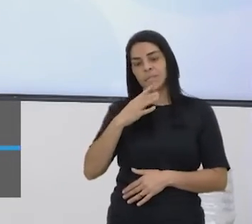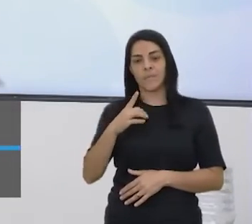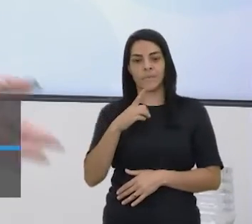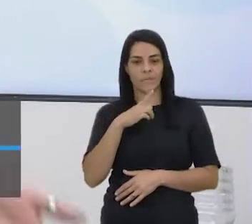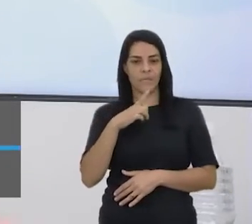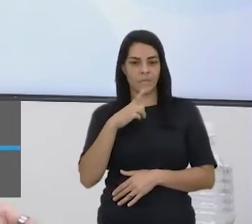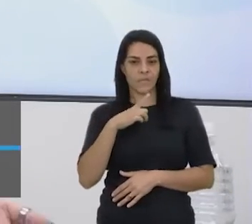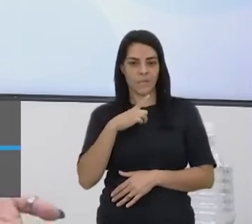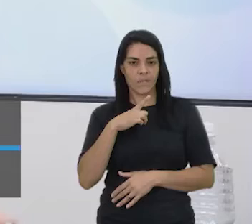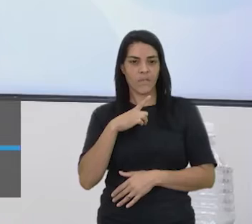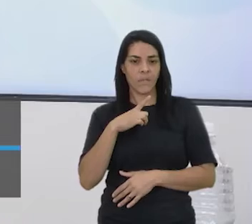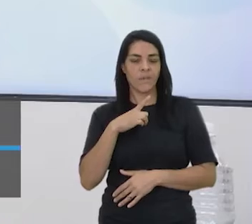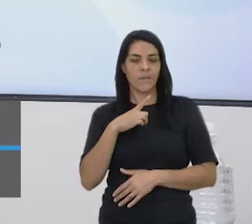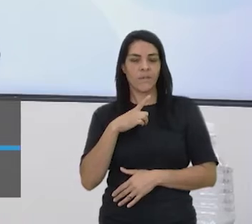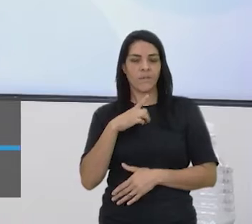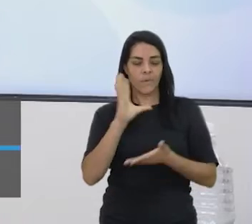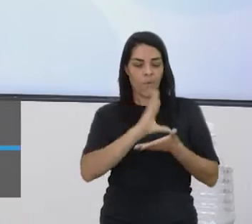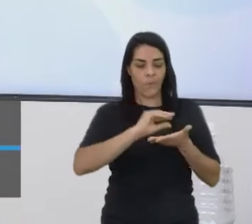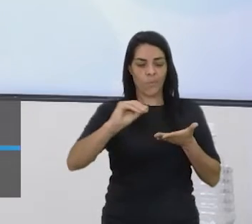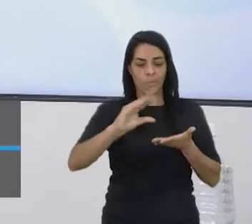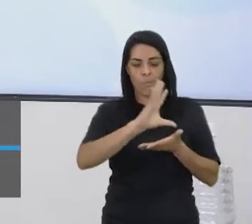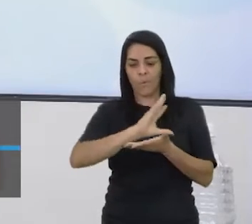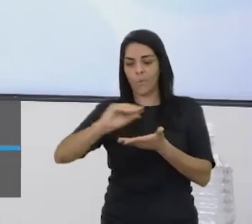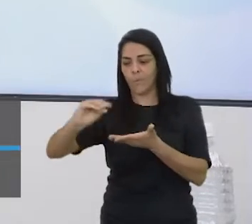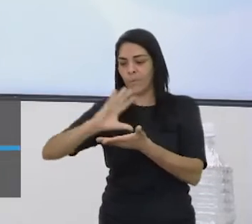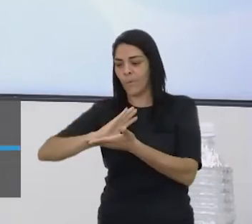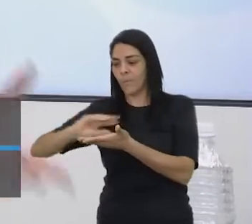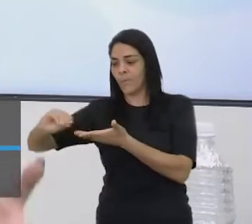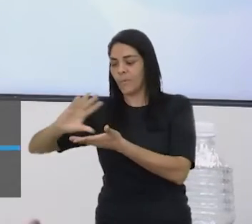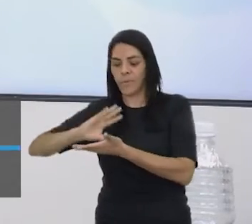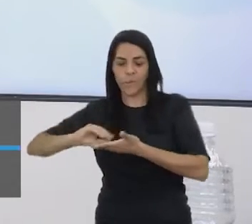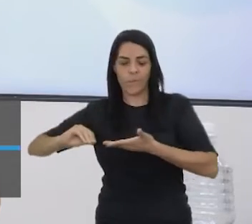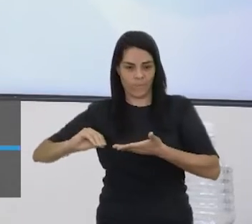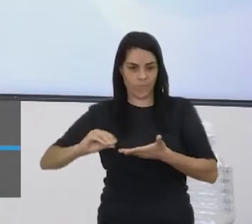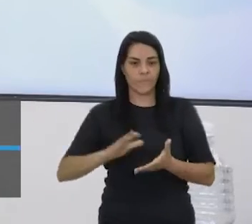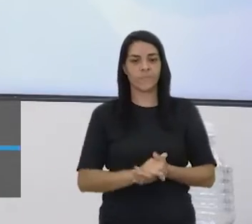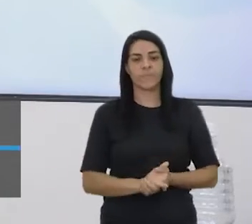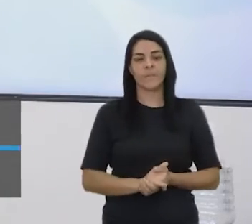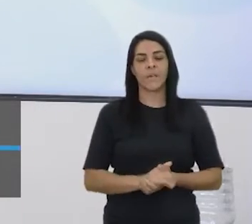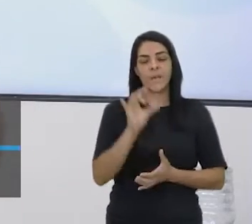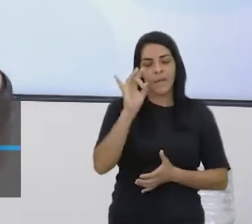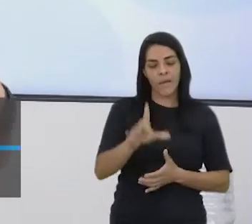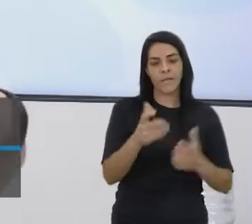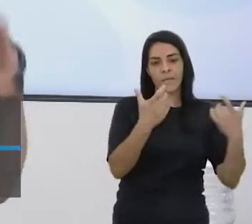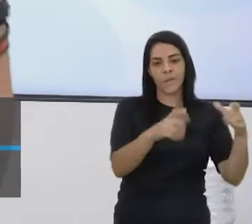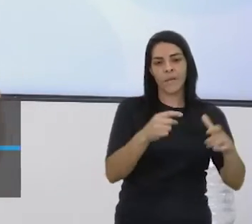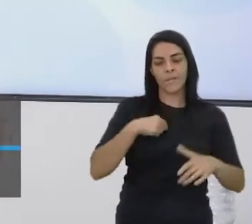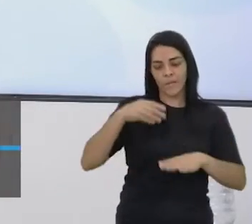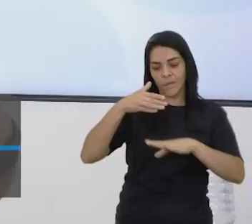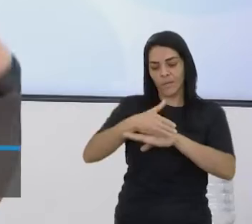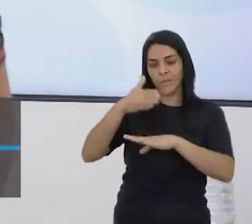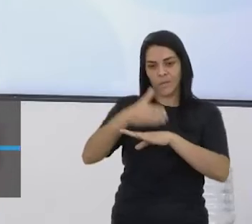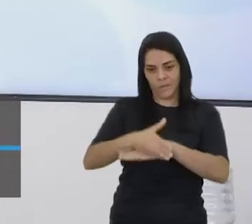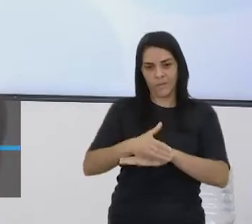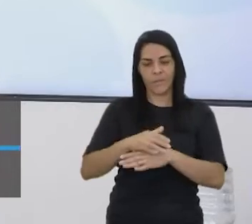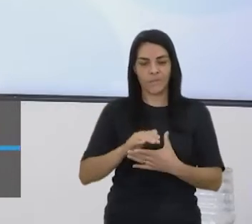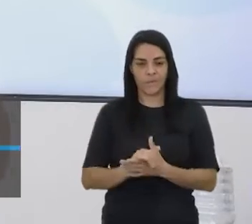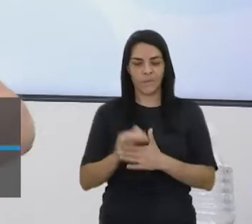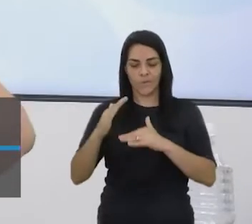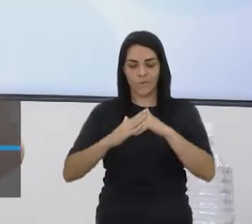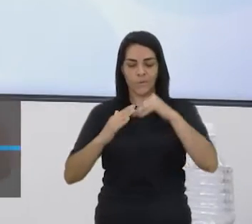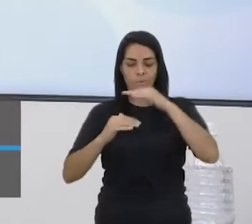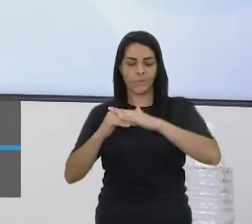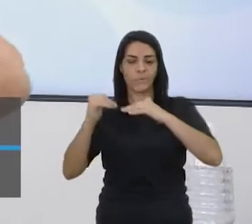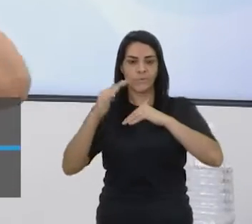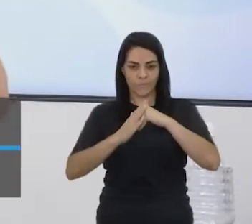uma parte de quem eu sou hoje cada aula que eu dei aqui cada lugar que Eu frequentei fez parte de construir essa pessoa que